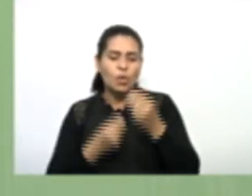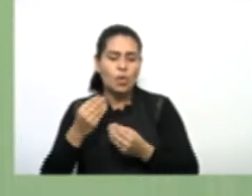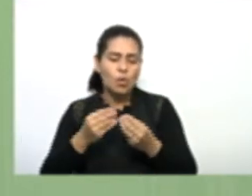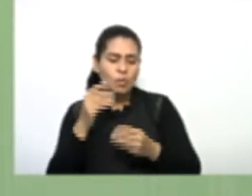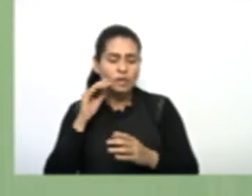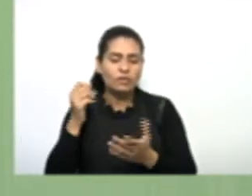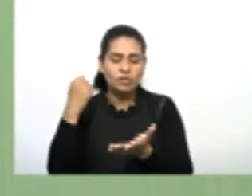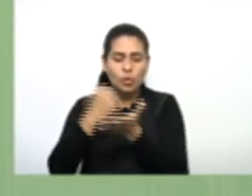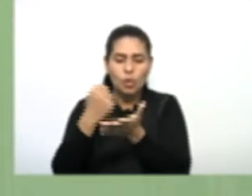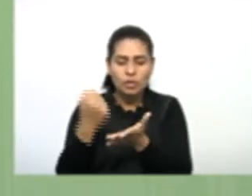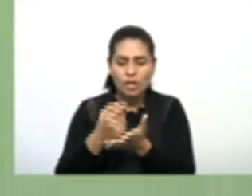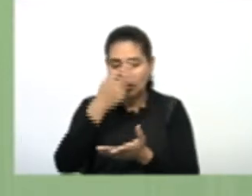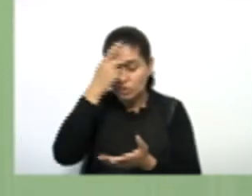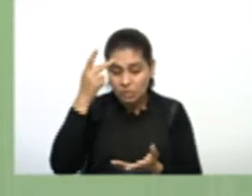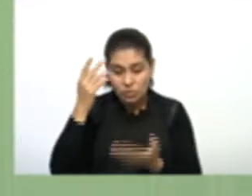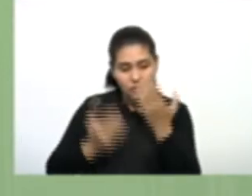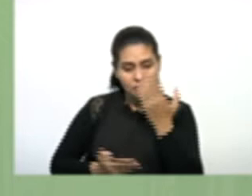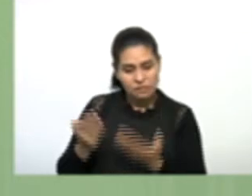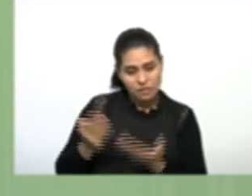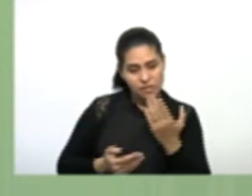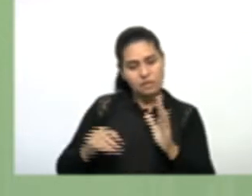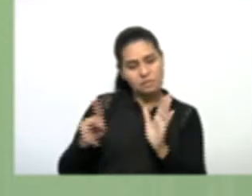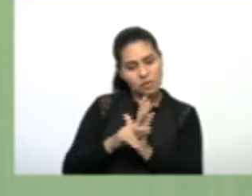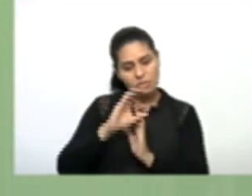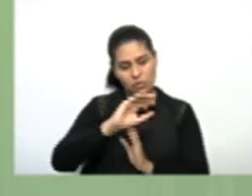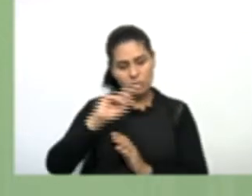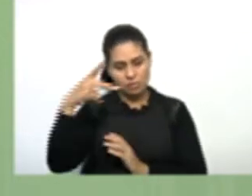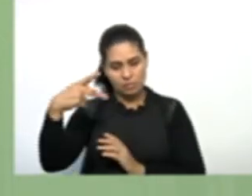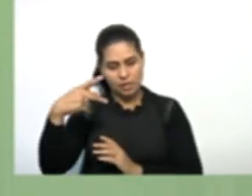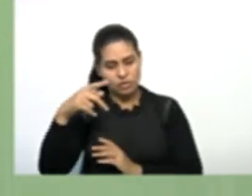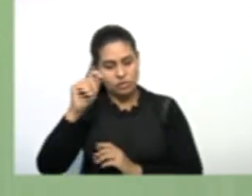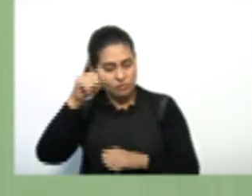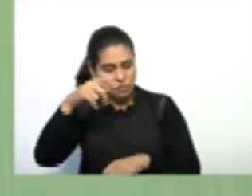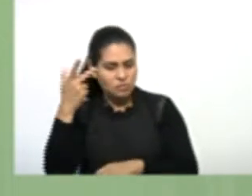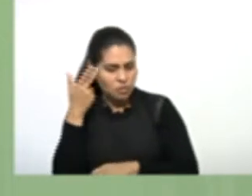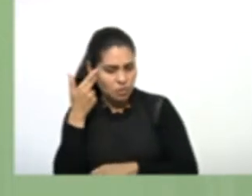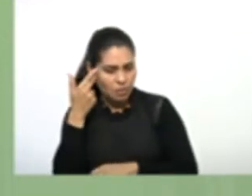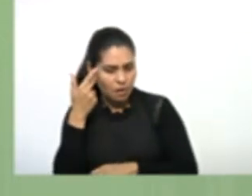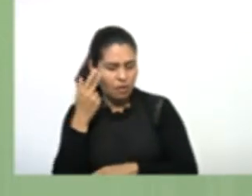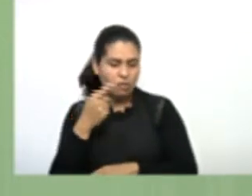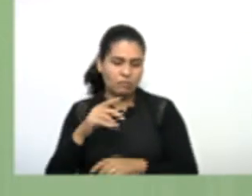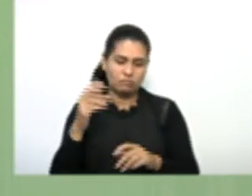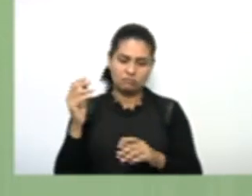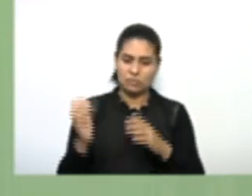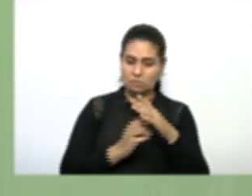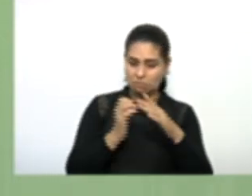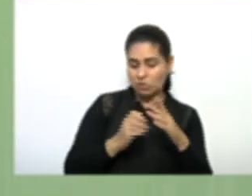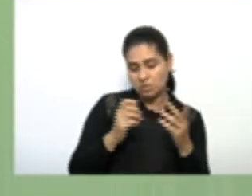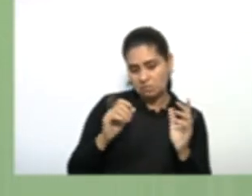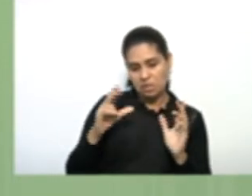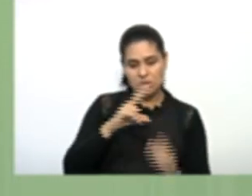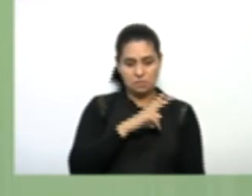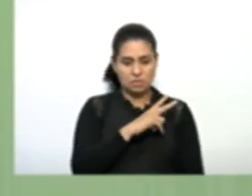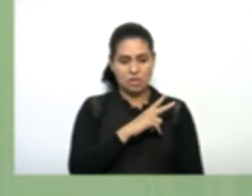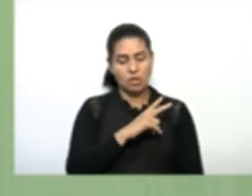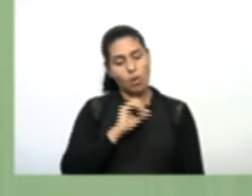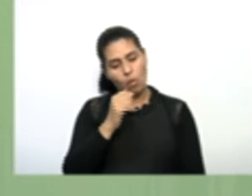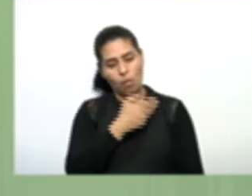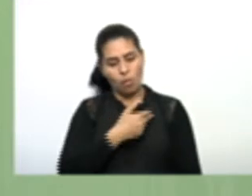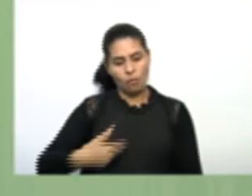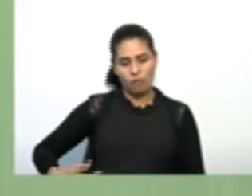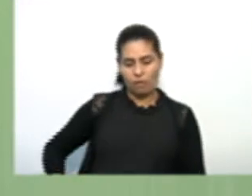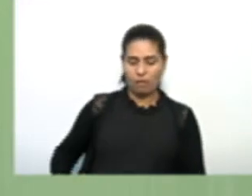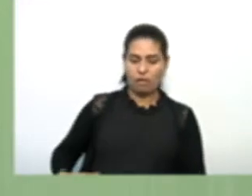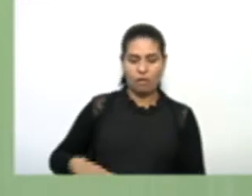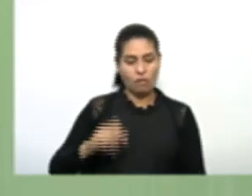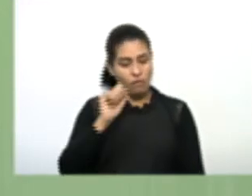relações contratuais e fornecimento de serviço pelas cooperativas às empresas comuns, que podem ser empresas privadas ou públicas,